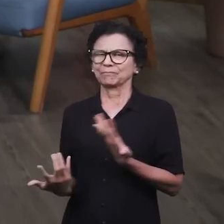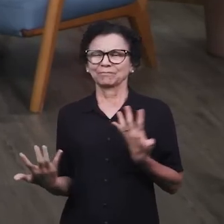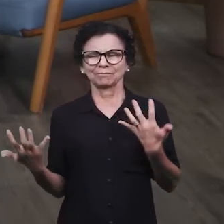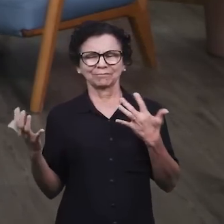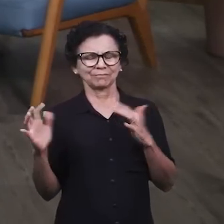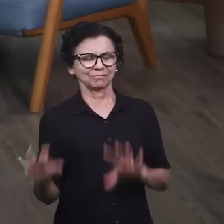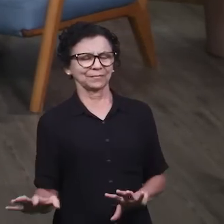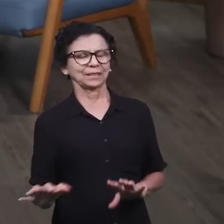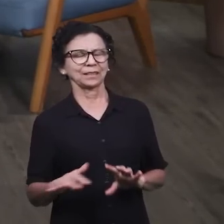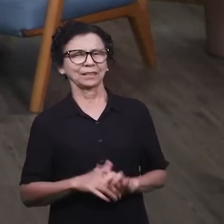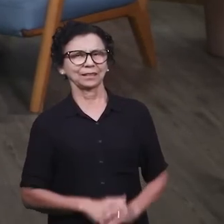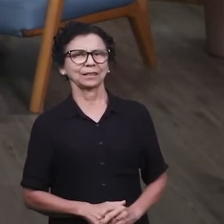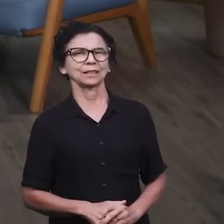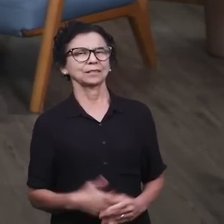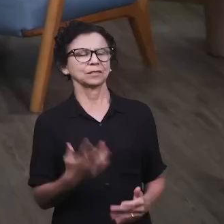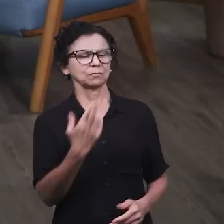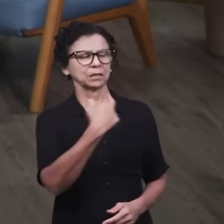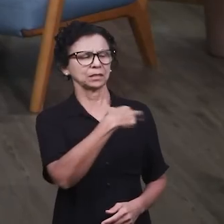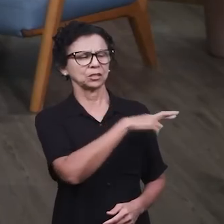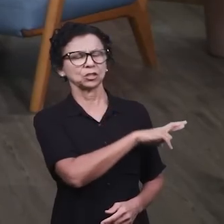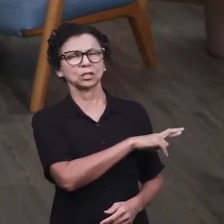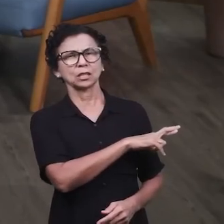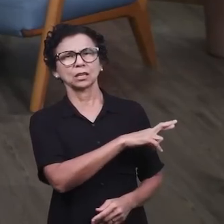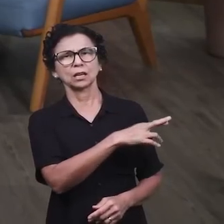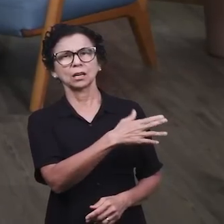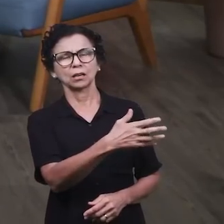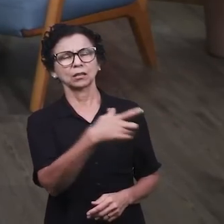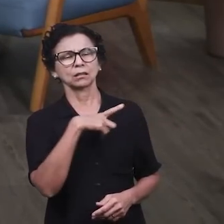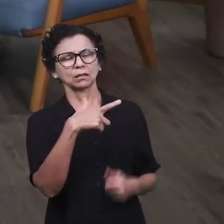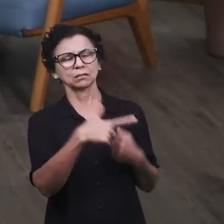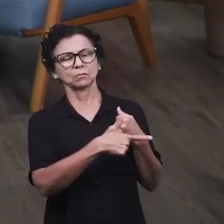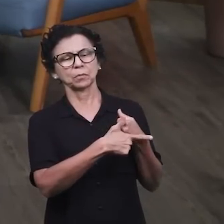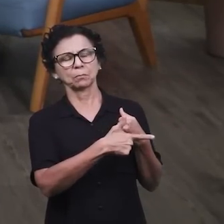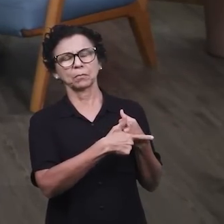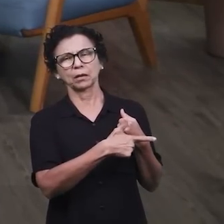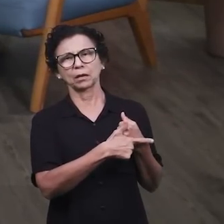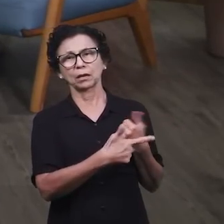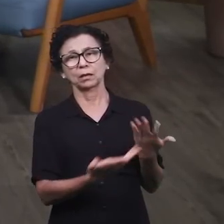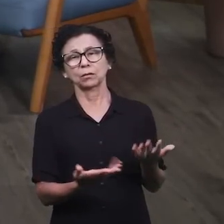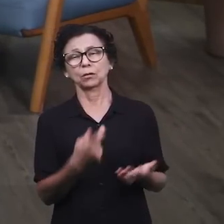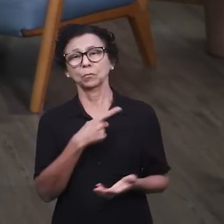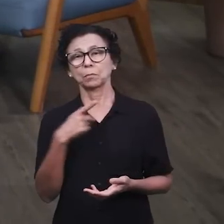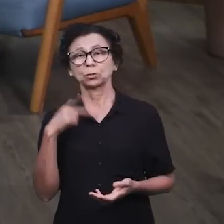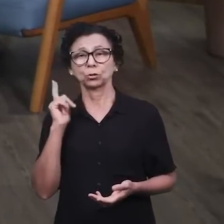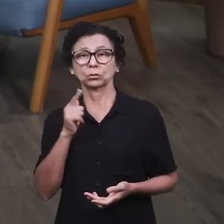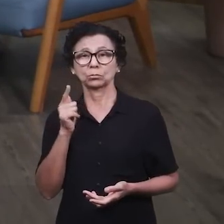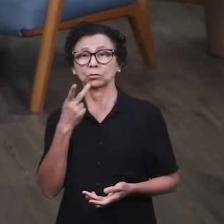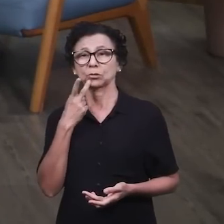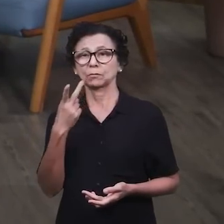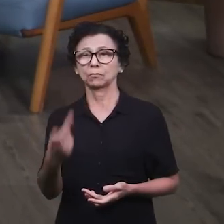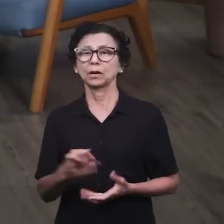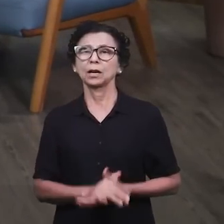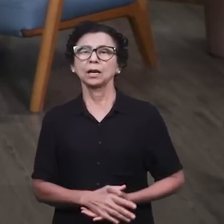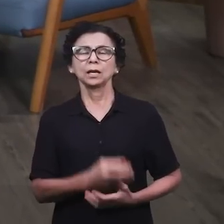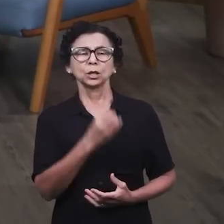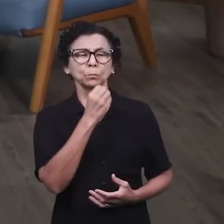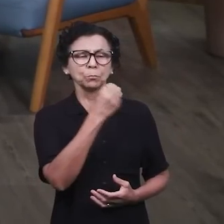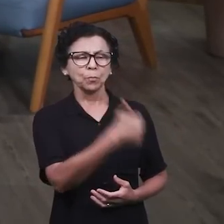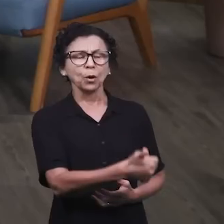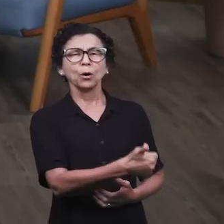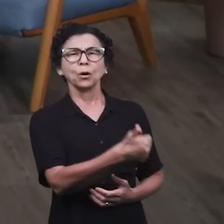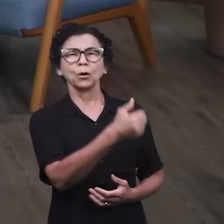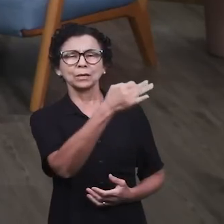está fazendo. Ela está diante da operação do Espírito Santo. Ela só não quer ser fiel. E